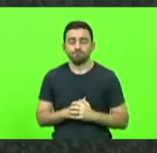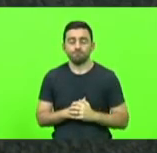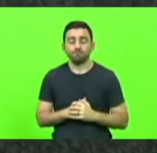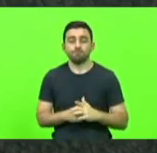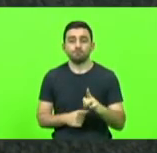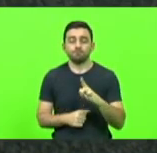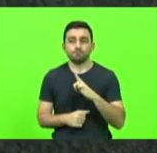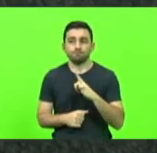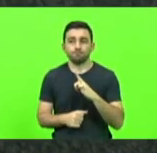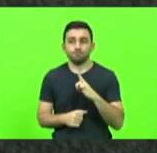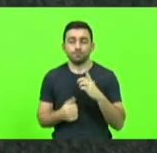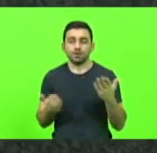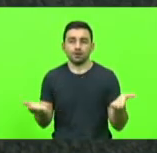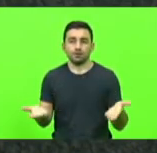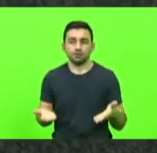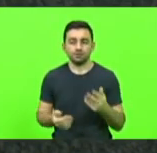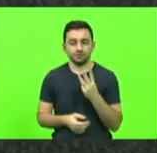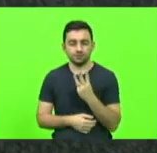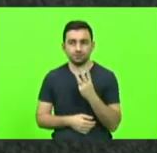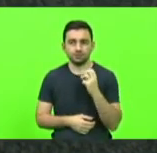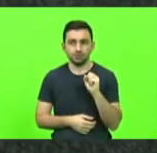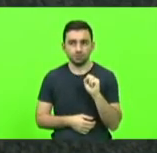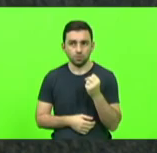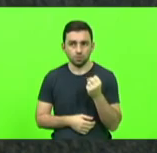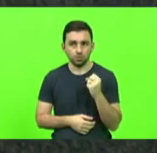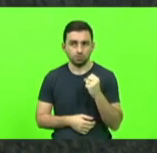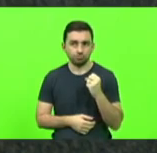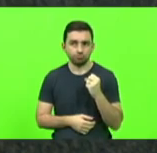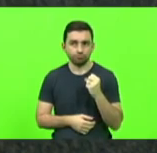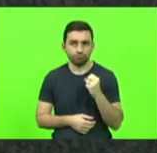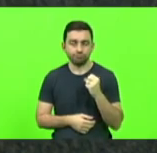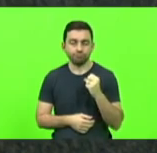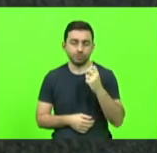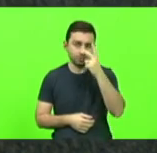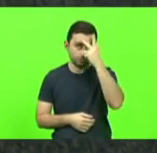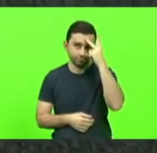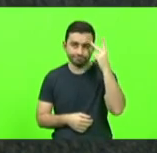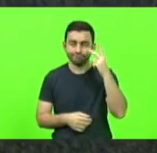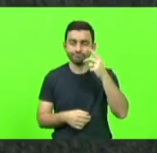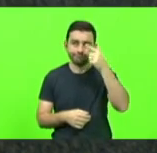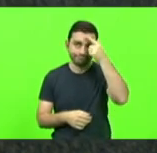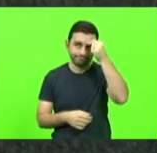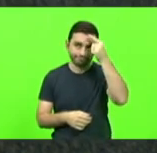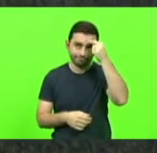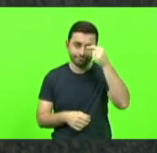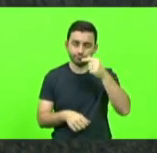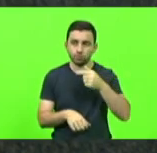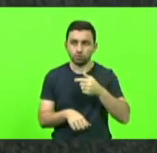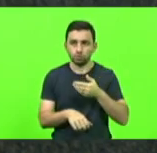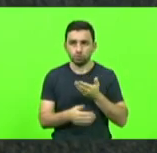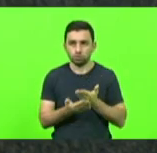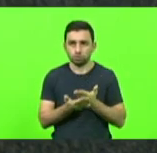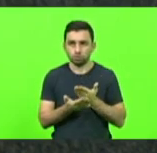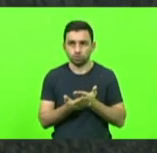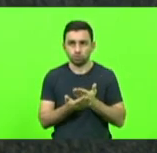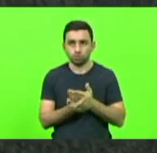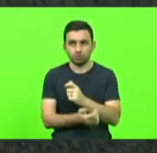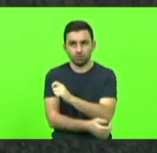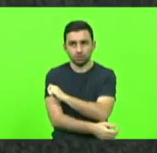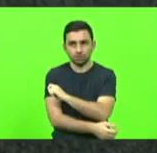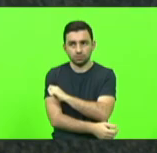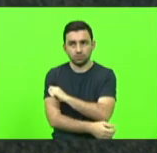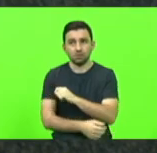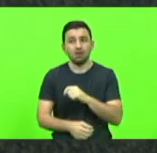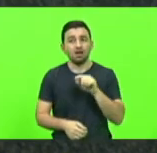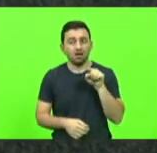Temos, atualmente, 38 acadêmicos somente, né? Inclusive, essa instituição, ela